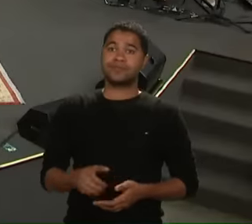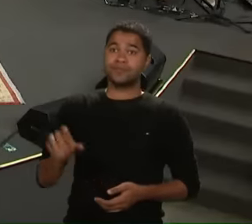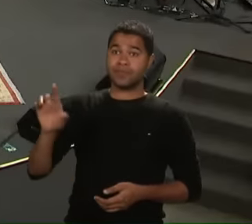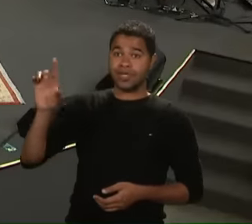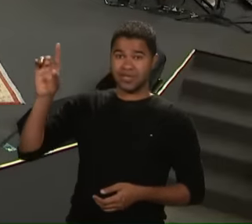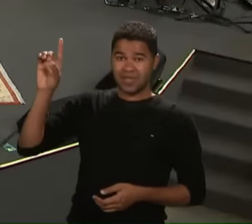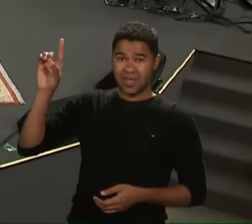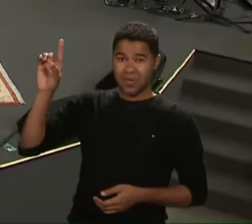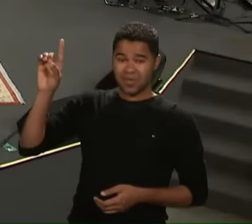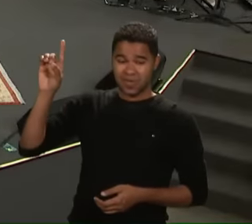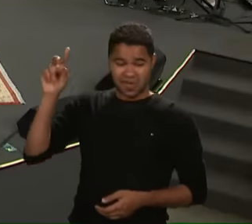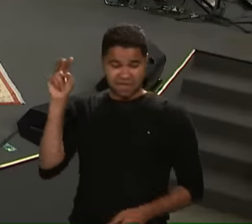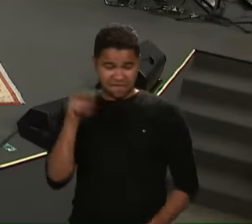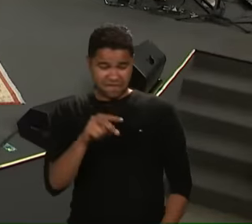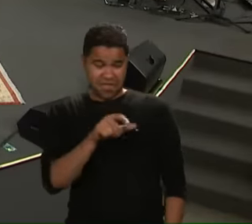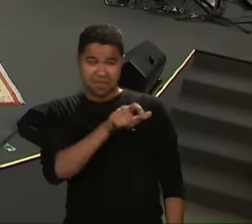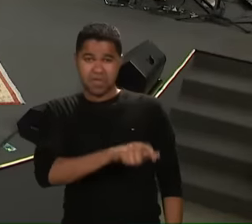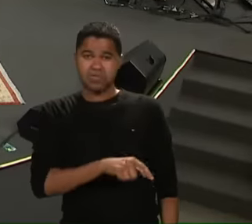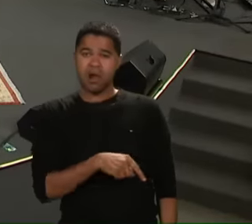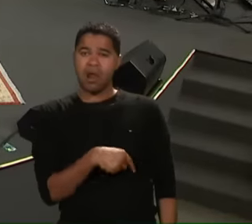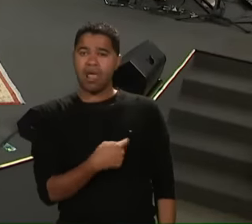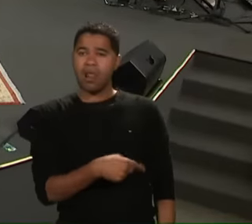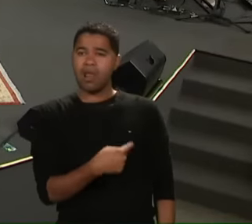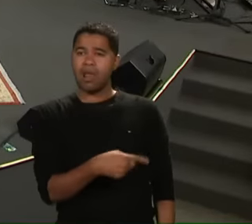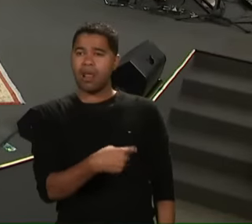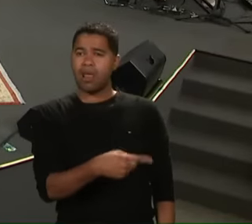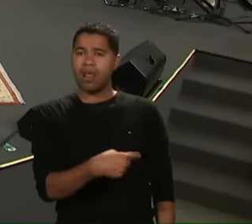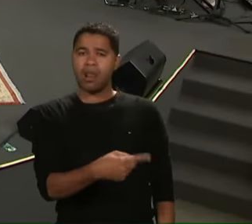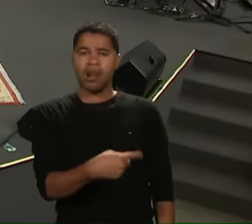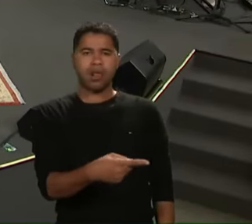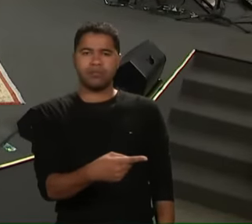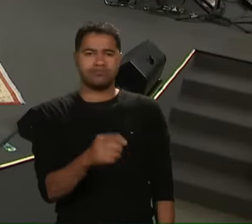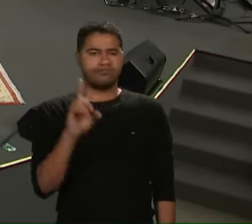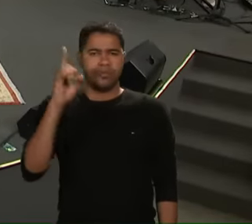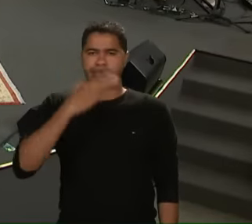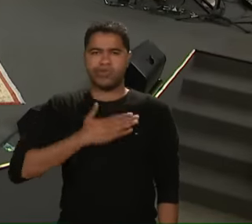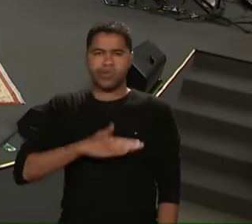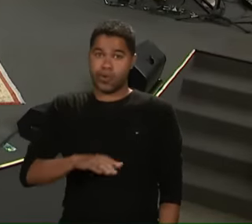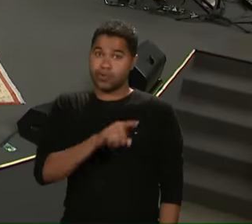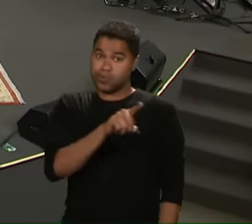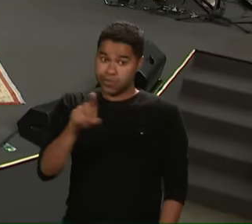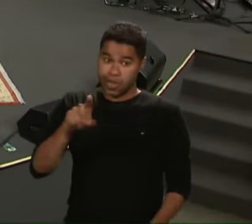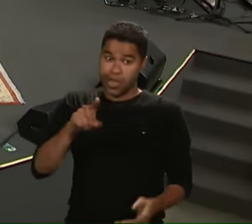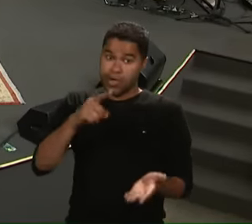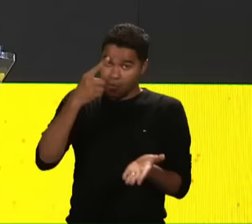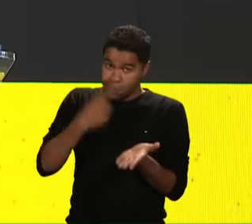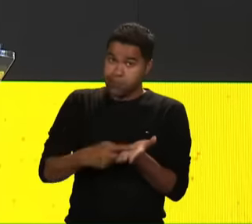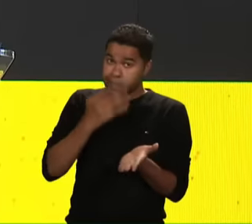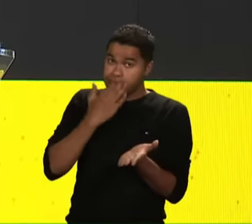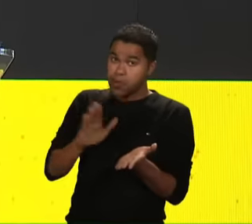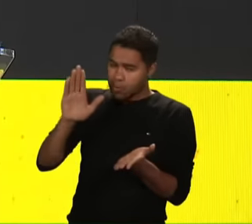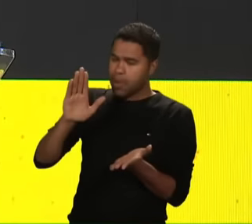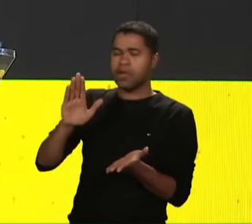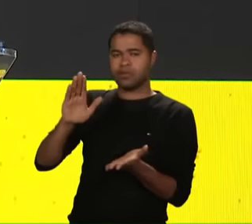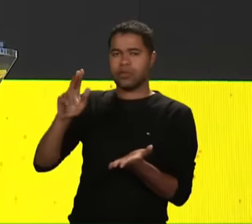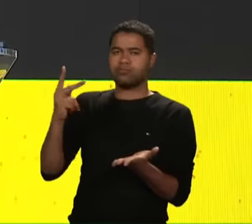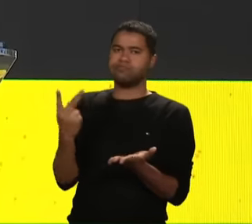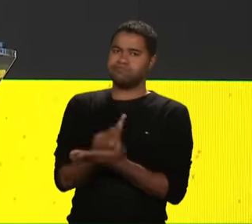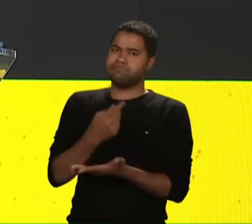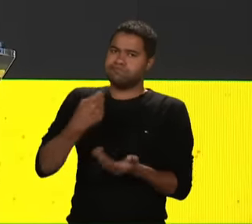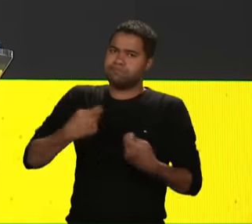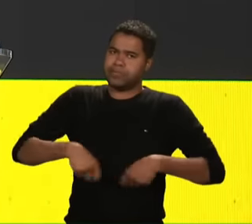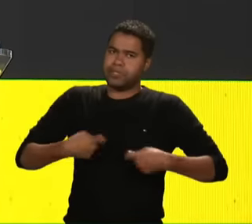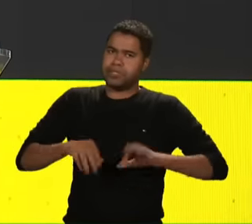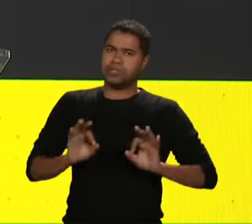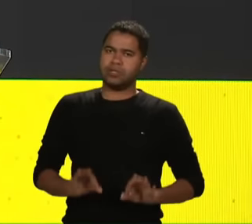não se agrada de tolos. Tolos, cumpre o voto que você fez. Isaías 53, 10.